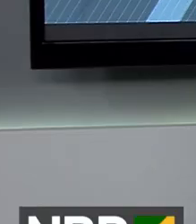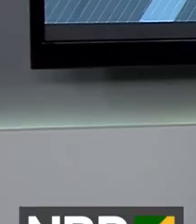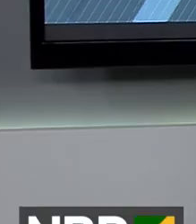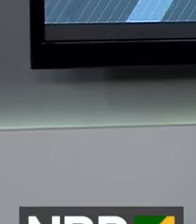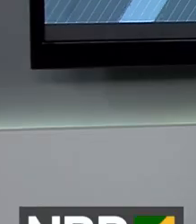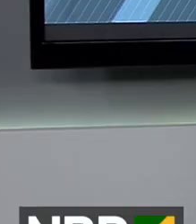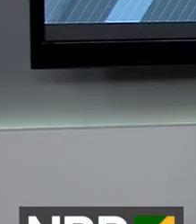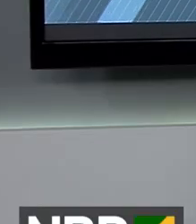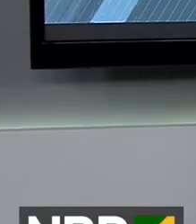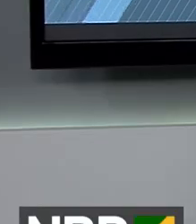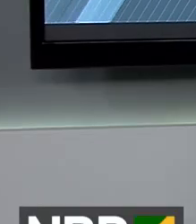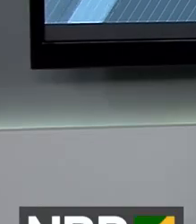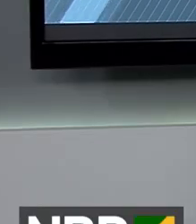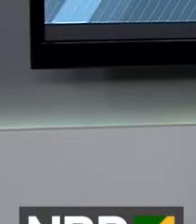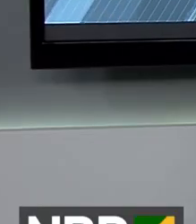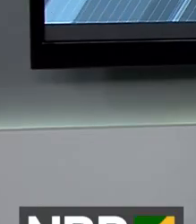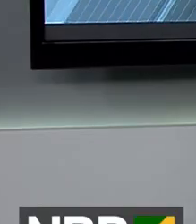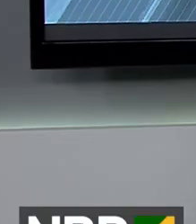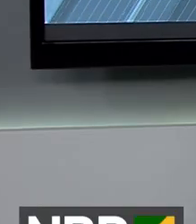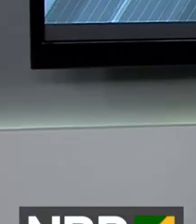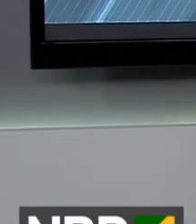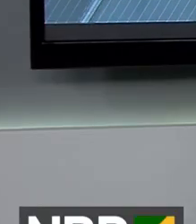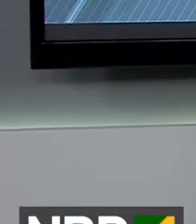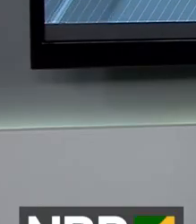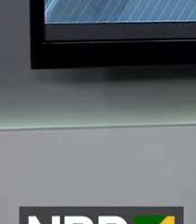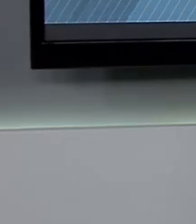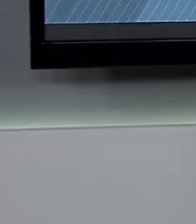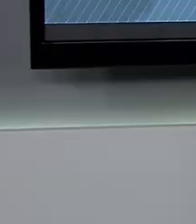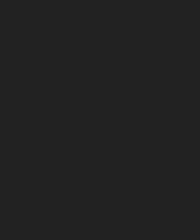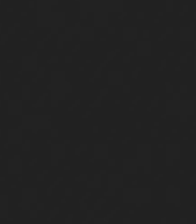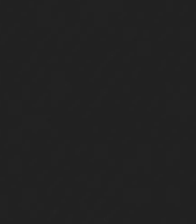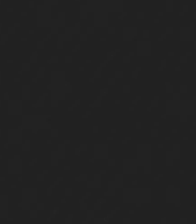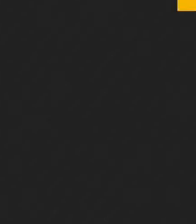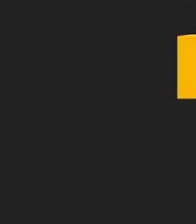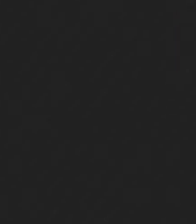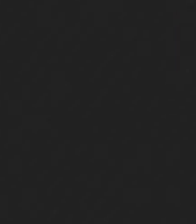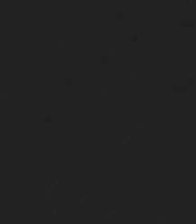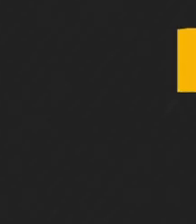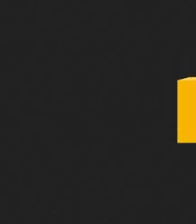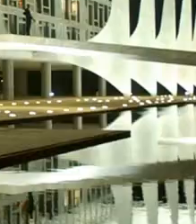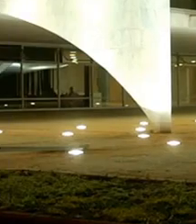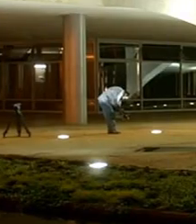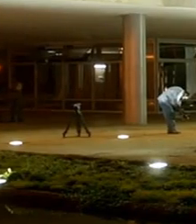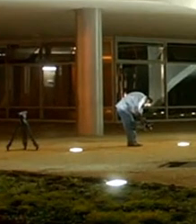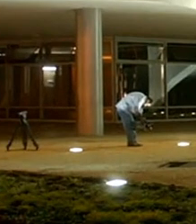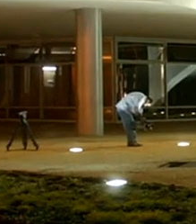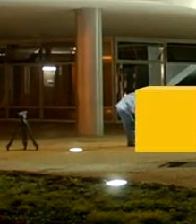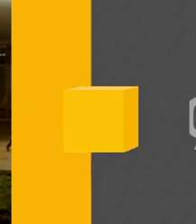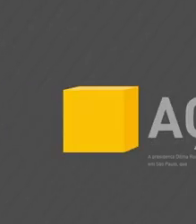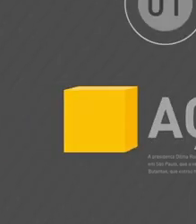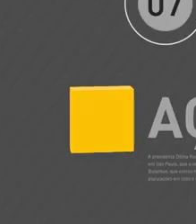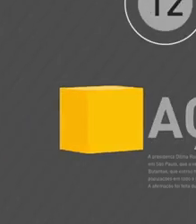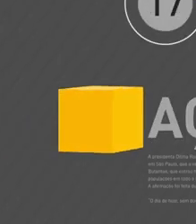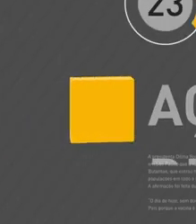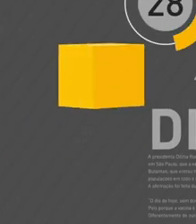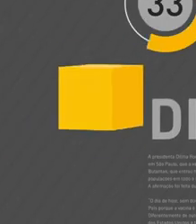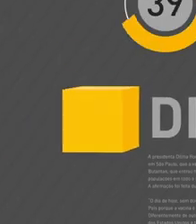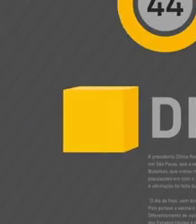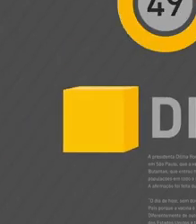ficamos por aqui. Continue com a gente na NBR, a TV do Governo Federal. Música.